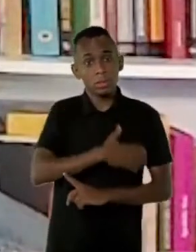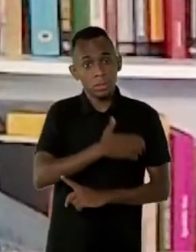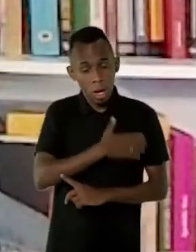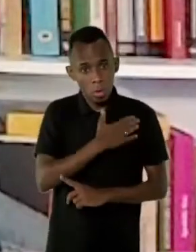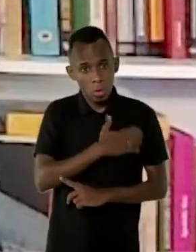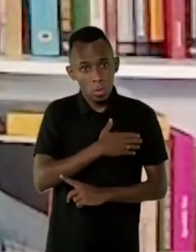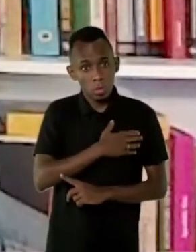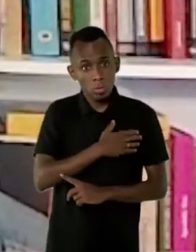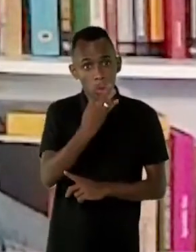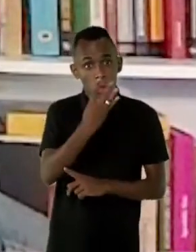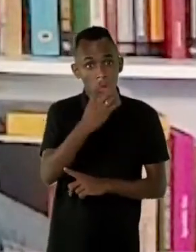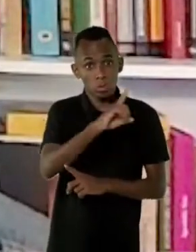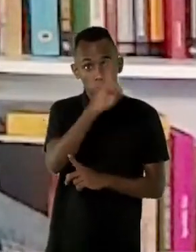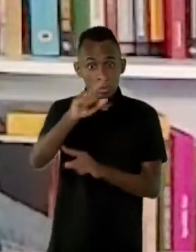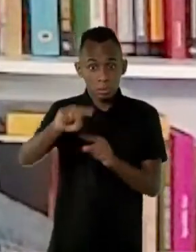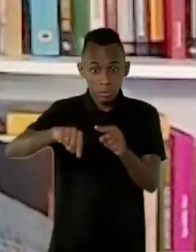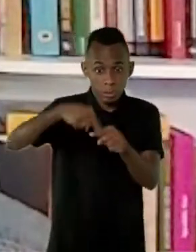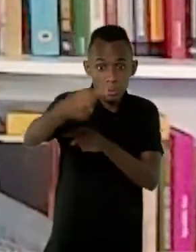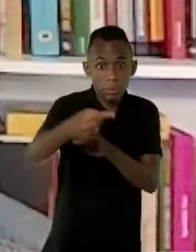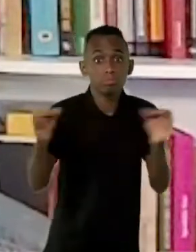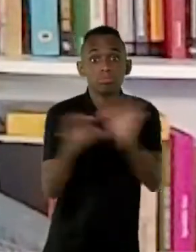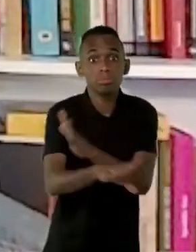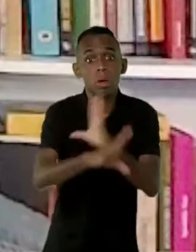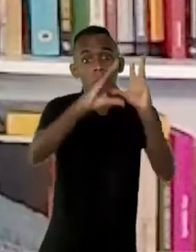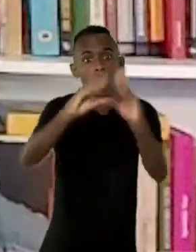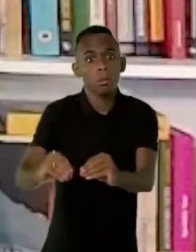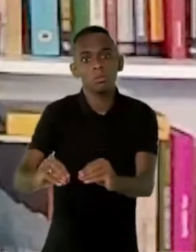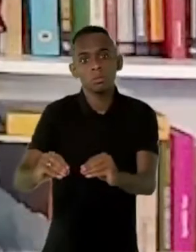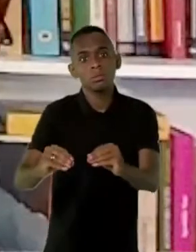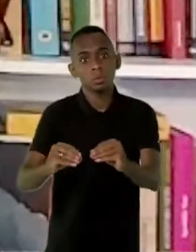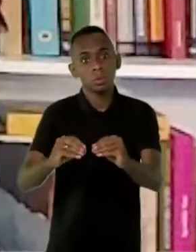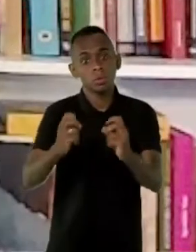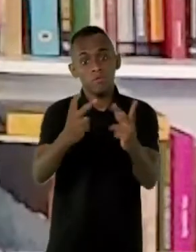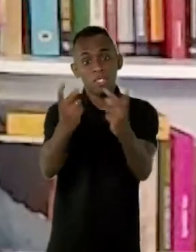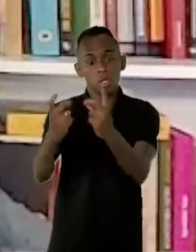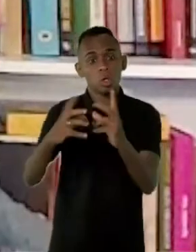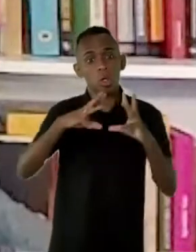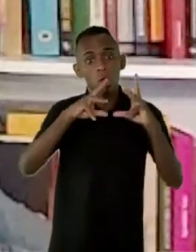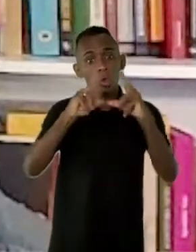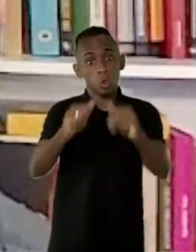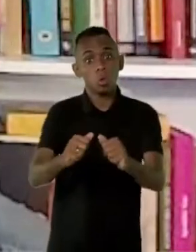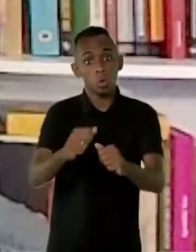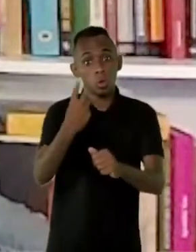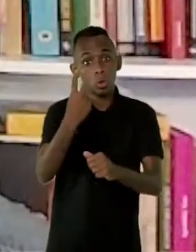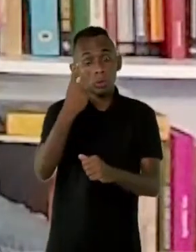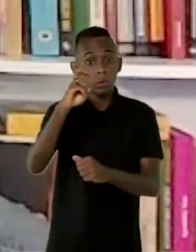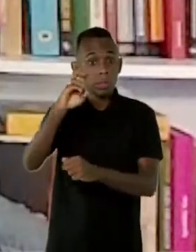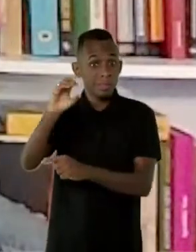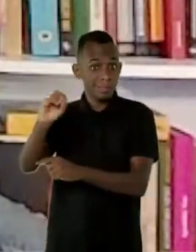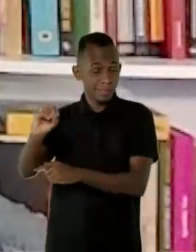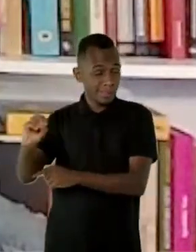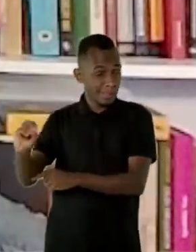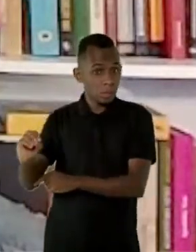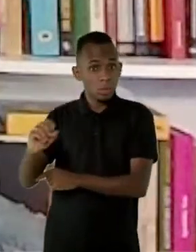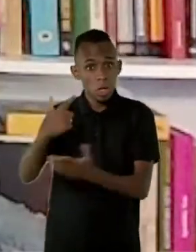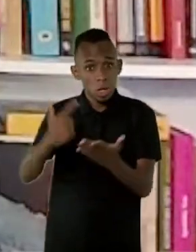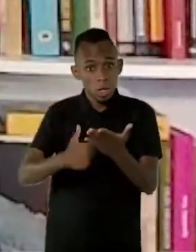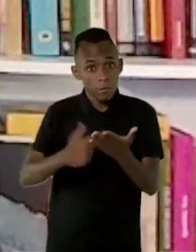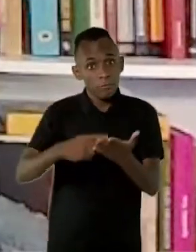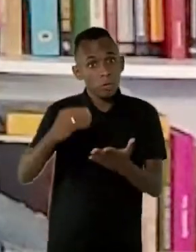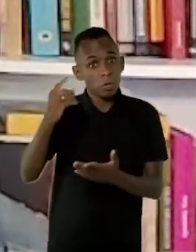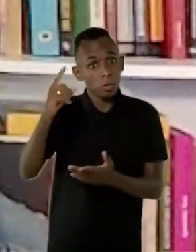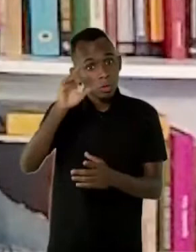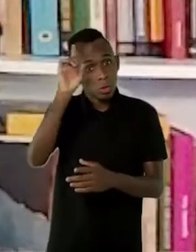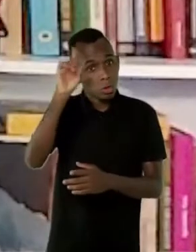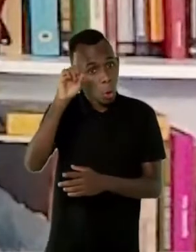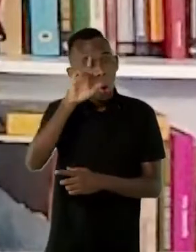nenhum. Então, se você fizer uma média, são 2.500 livros por dia, se você fizer uma